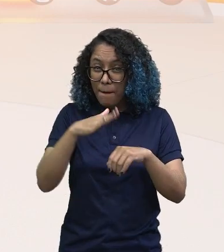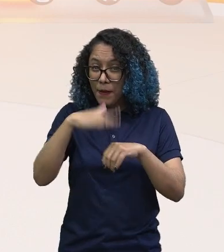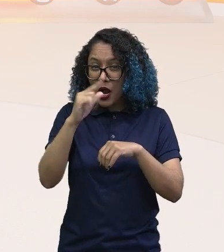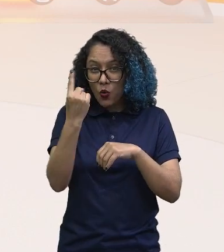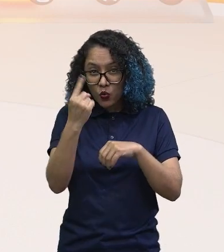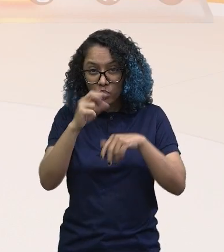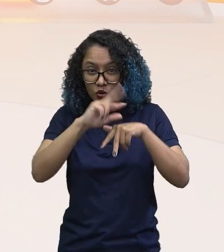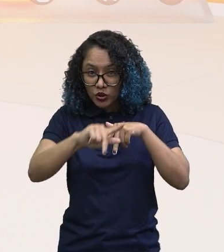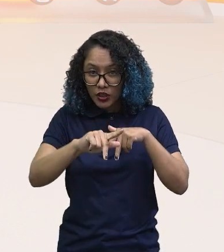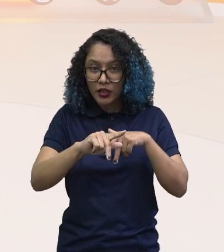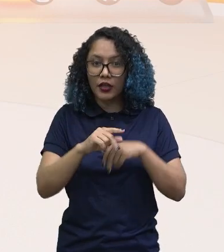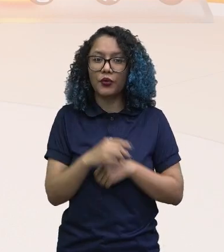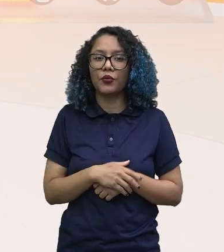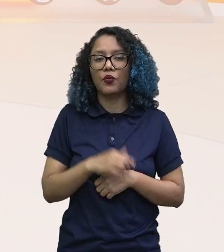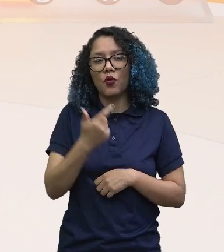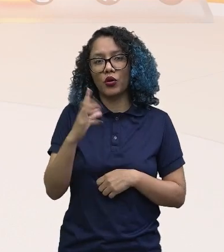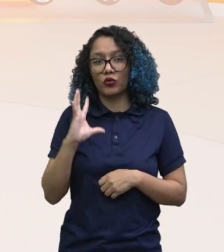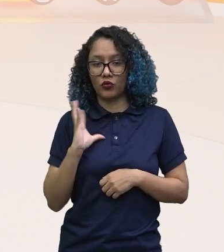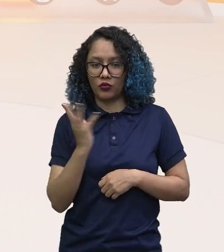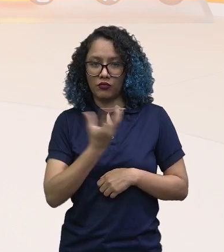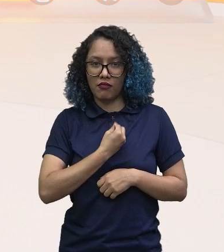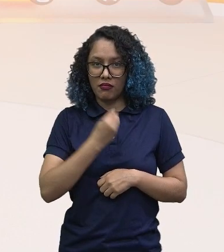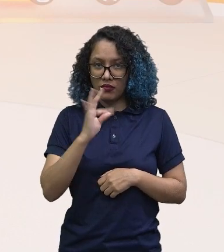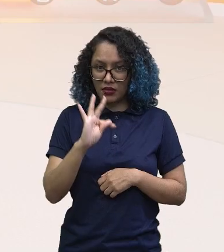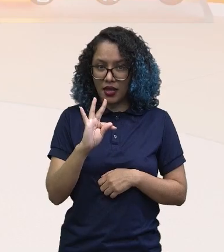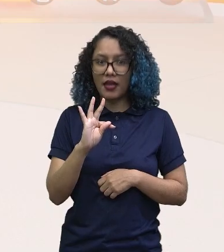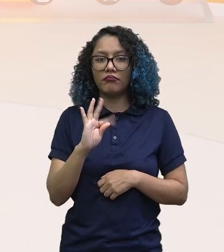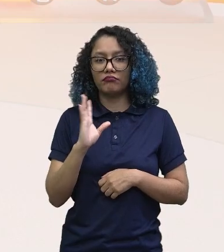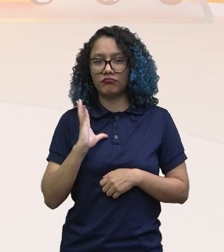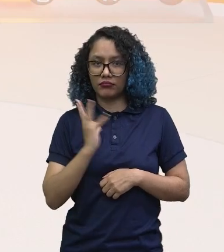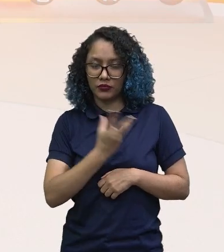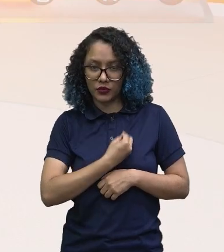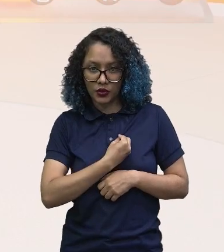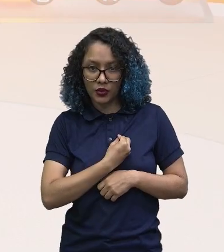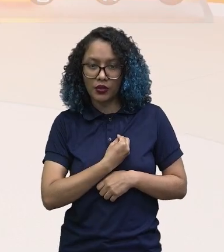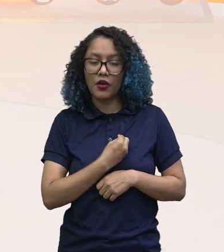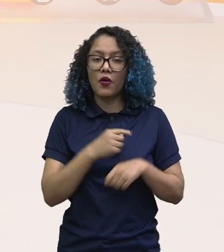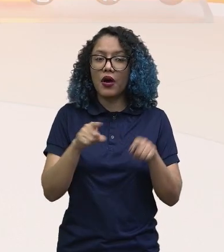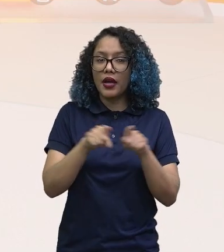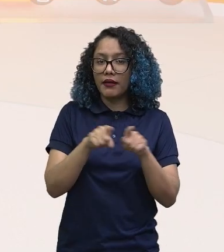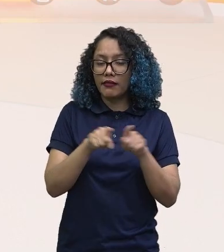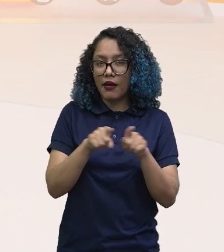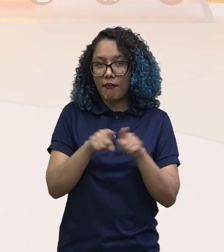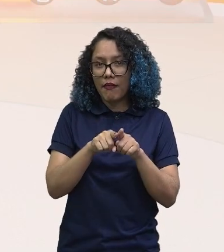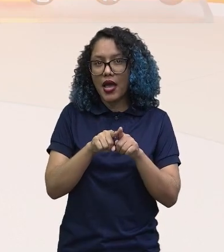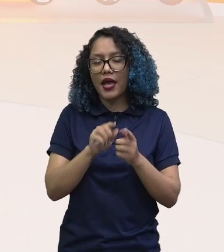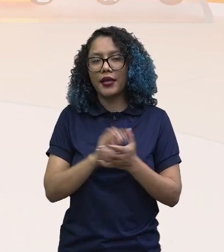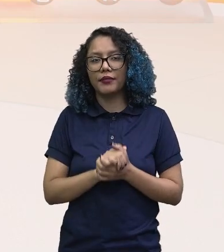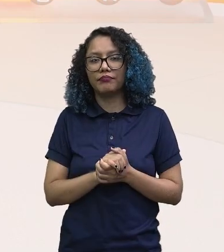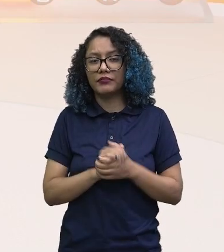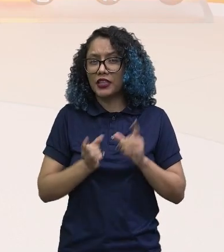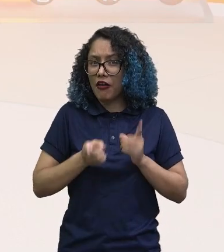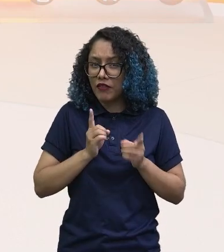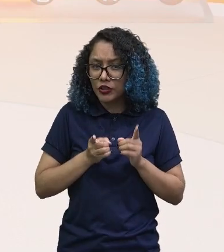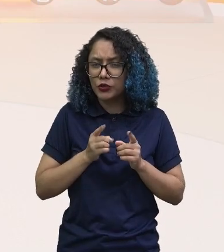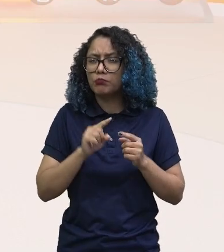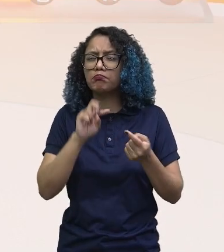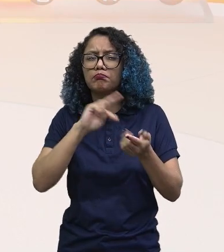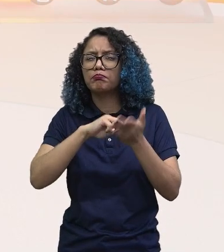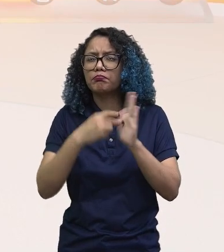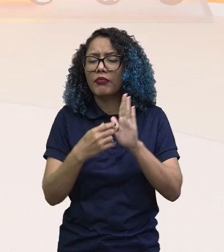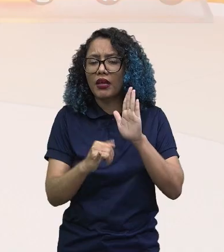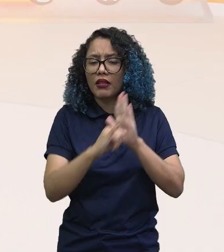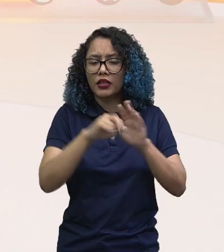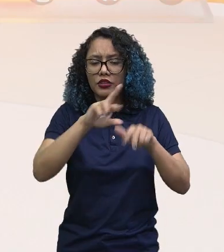gênero. T, de transgêneros, transexuais e travestis, que são pessoas cuja